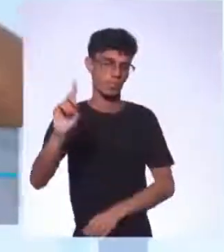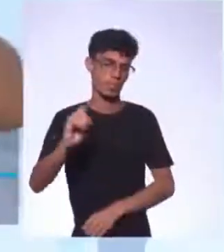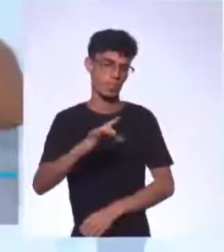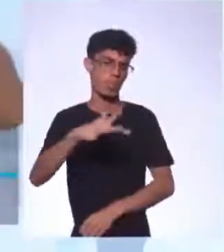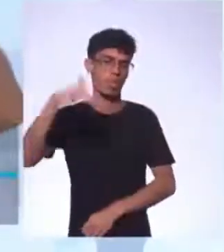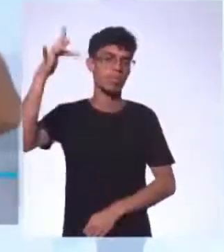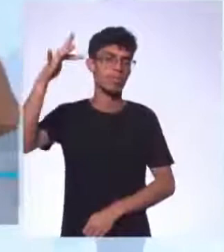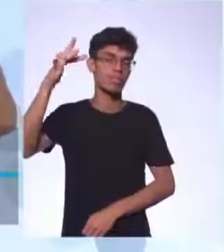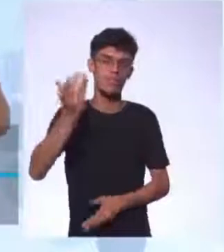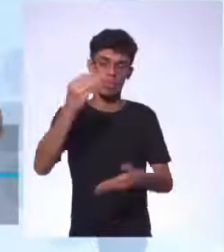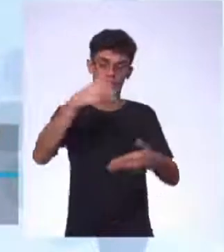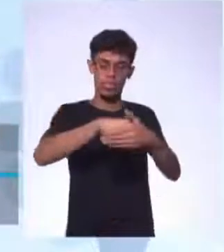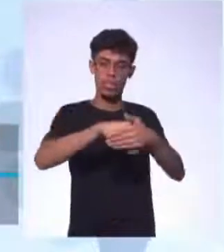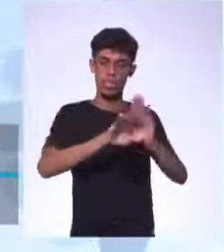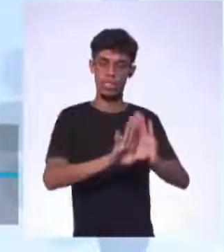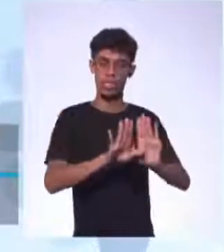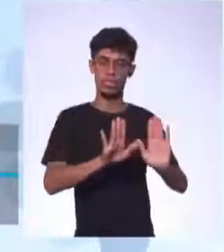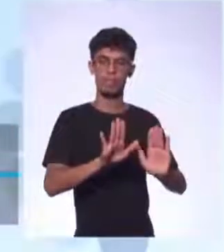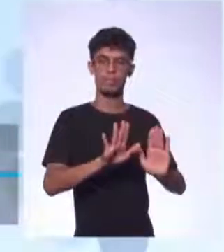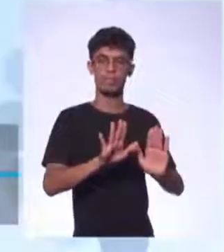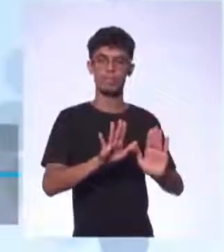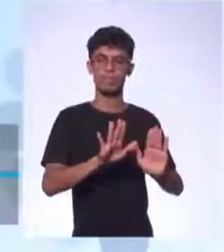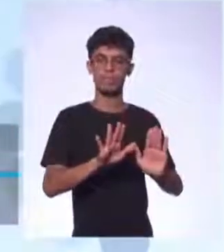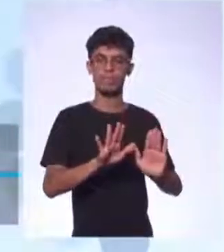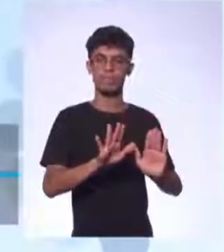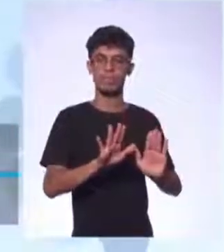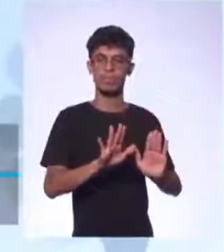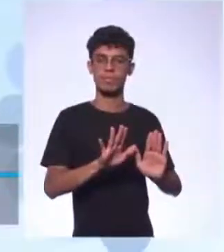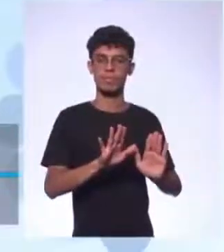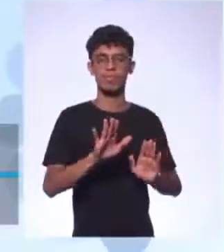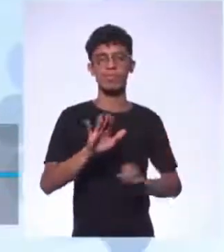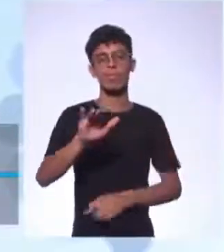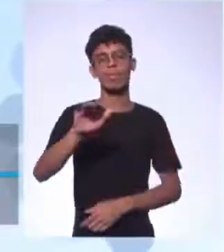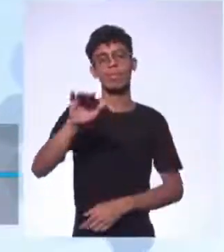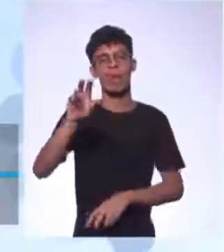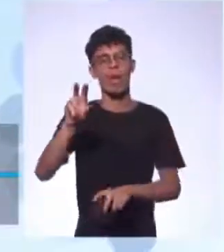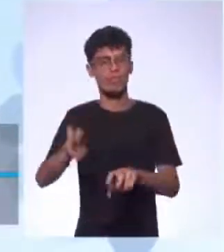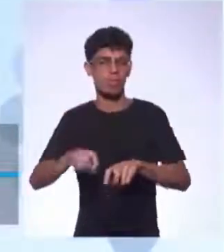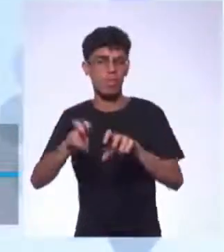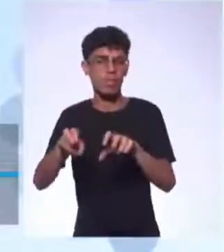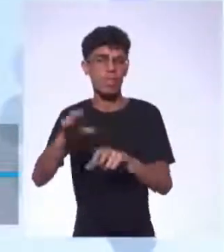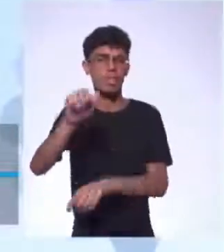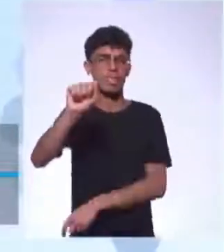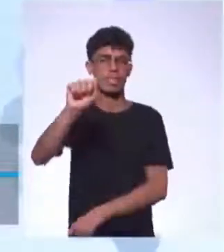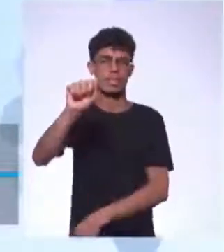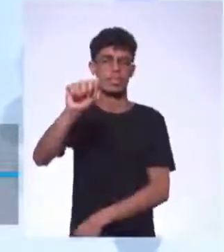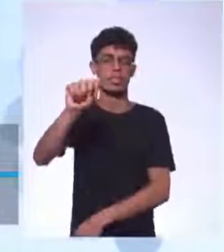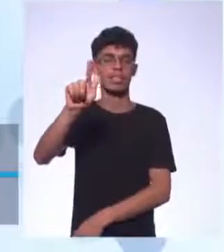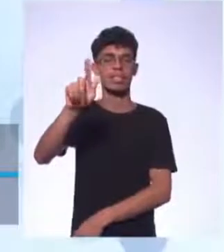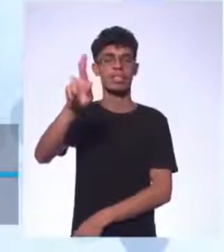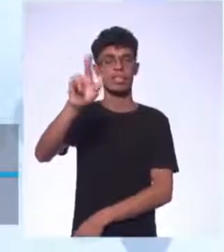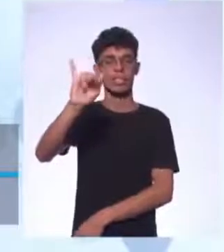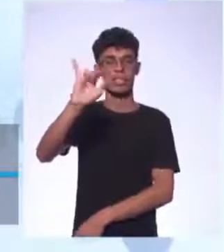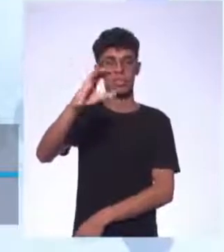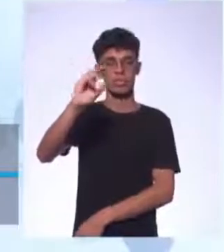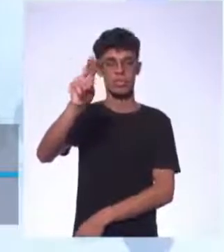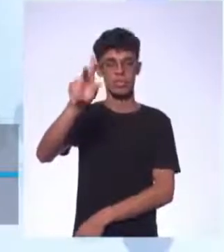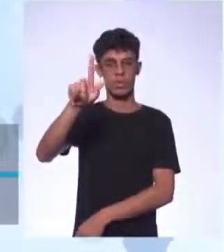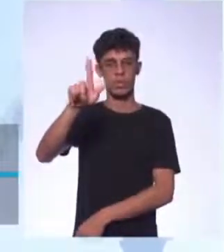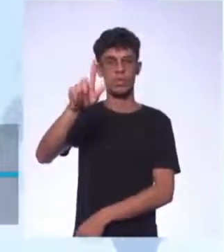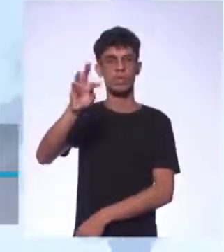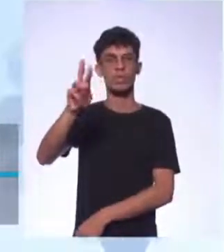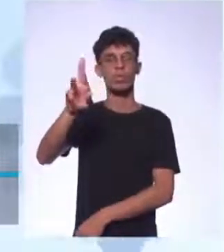vai ficar retido ali. Com isso, a agricultura vai tendo uma temperatura ali